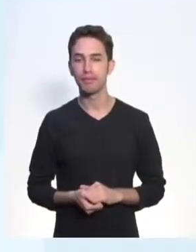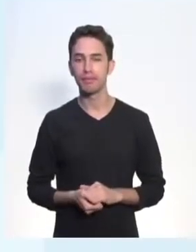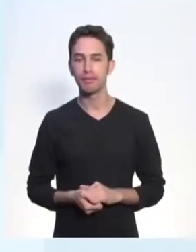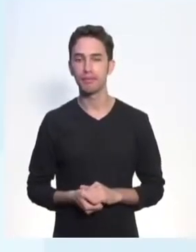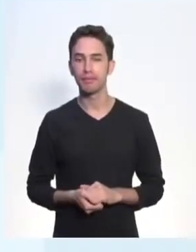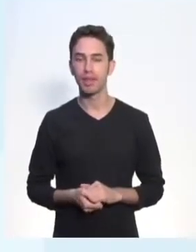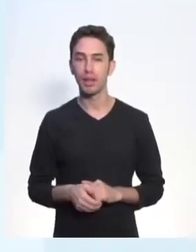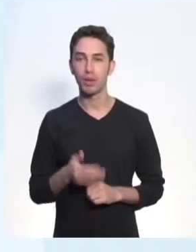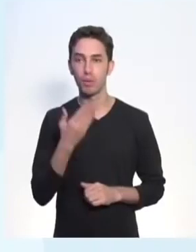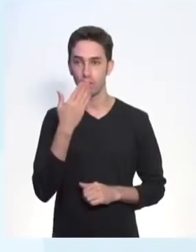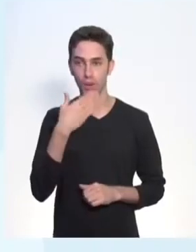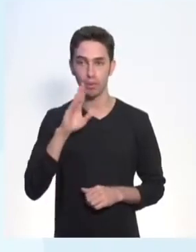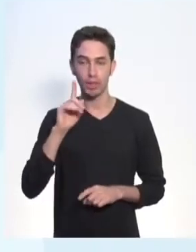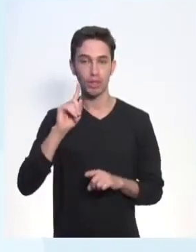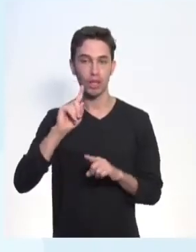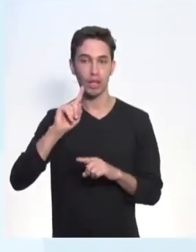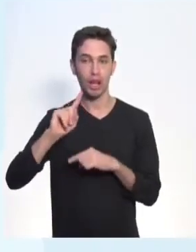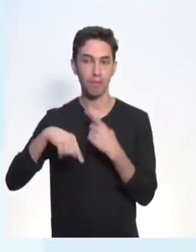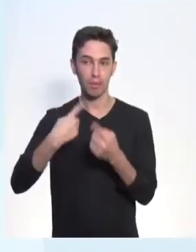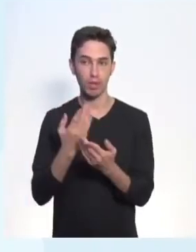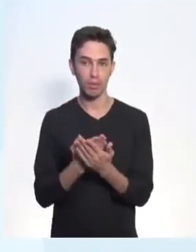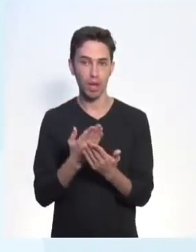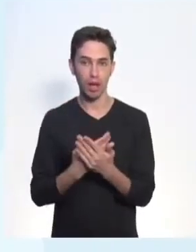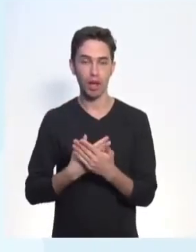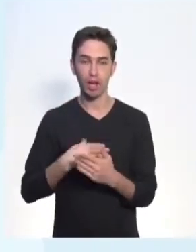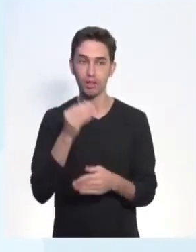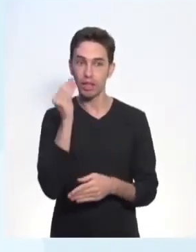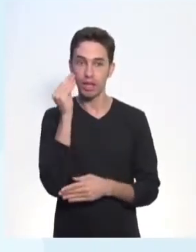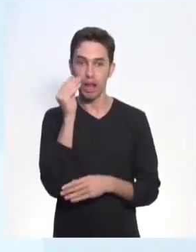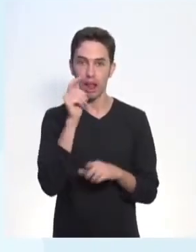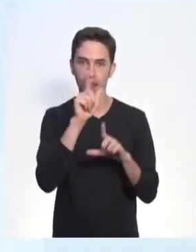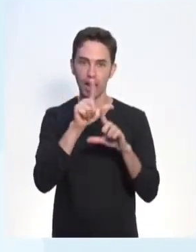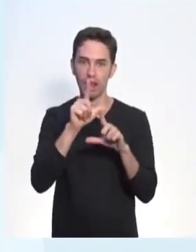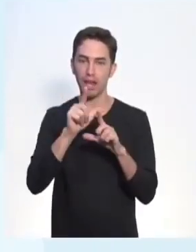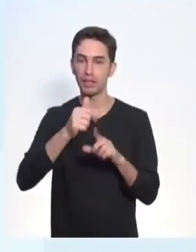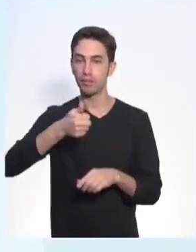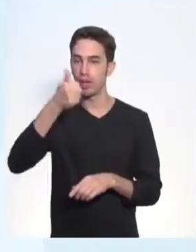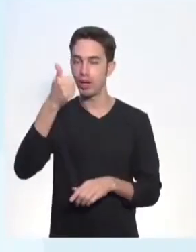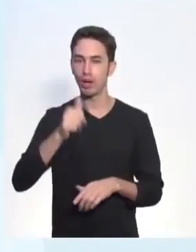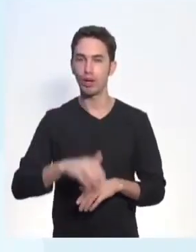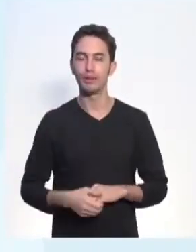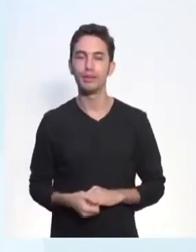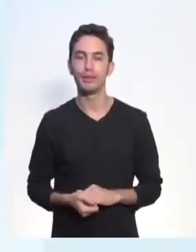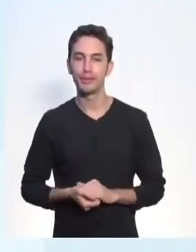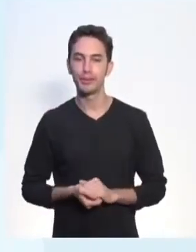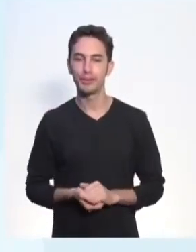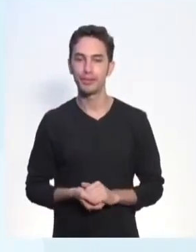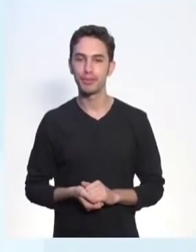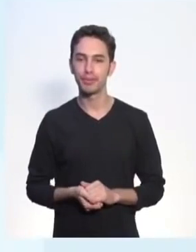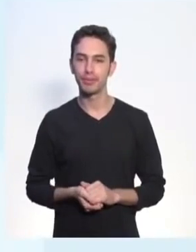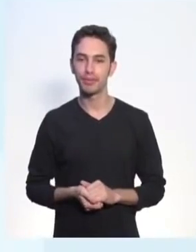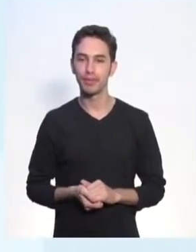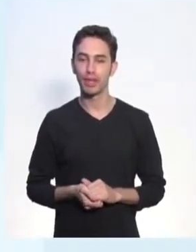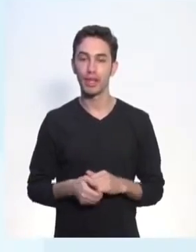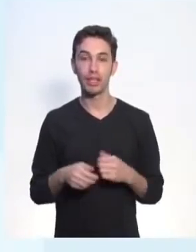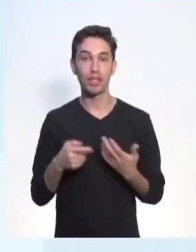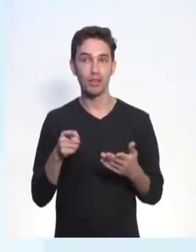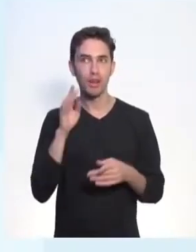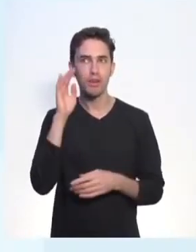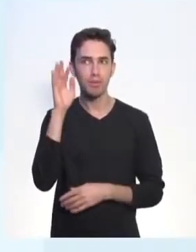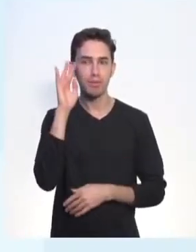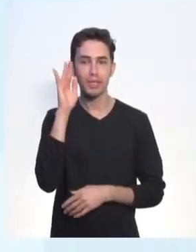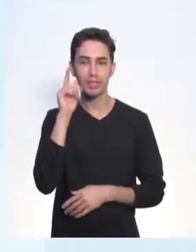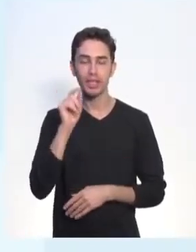Prometo que na próxima aula eu faço mais bonito. Olha, a gente precisa fazer... Vão pensando